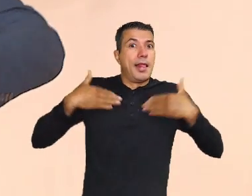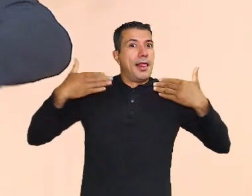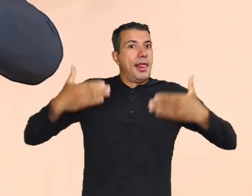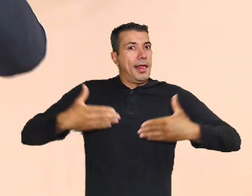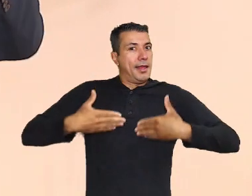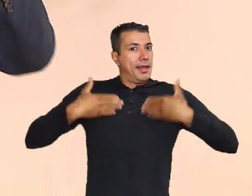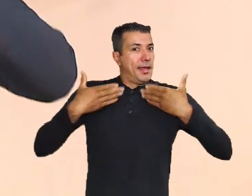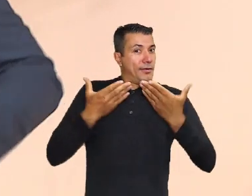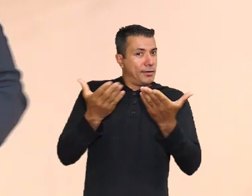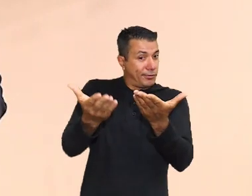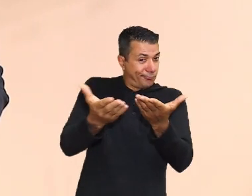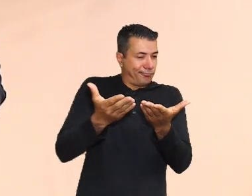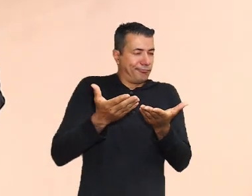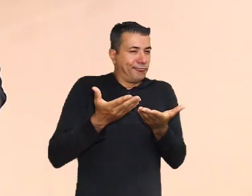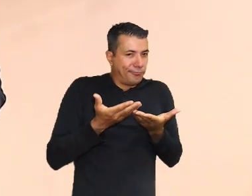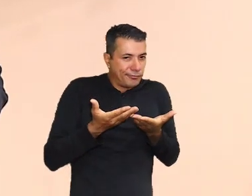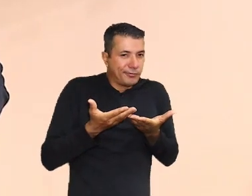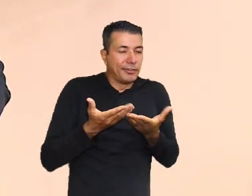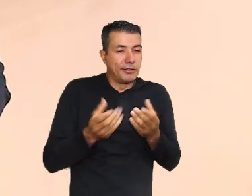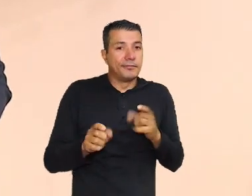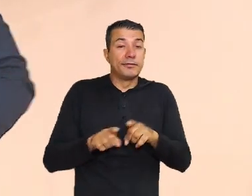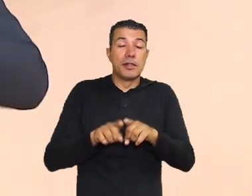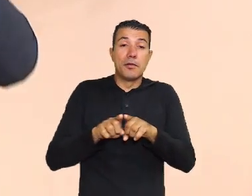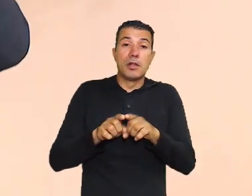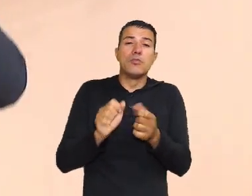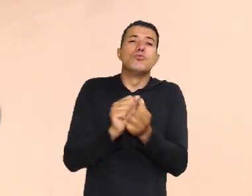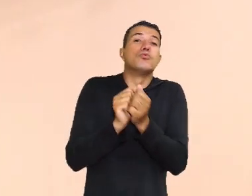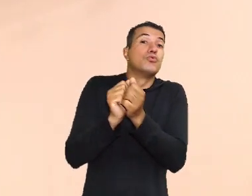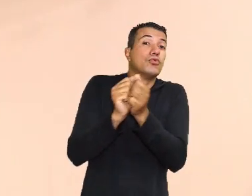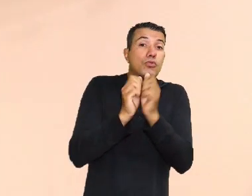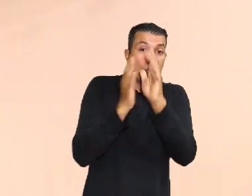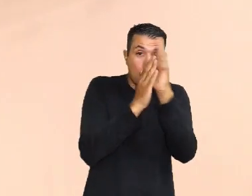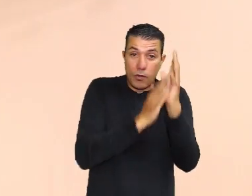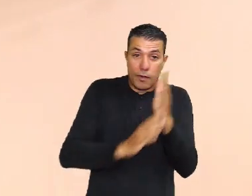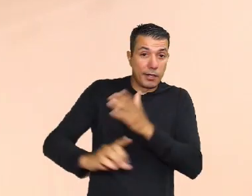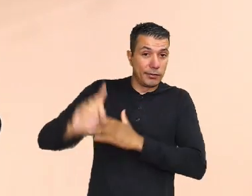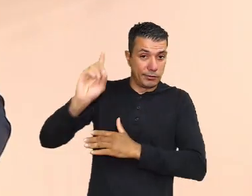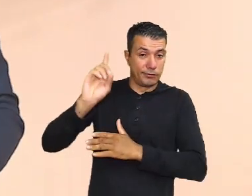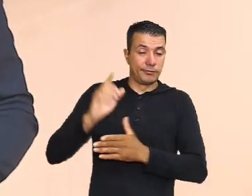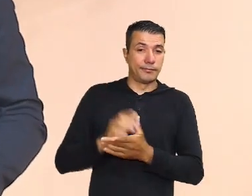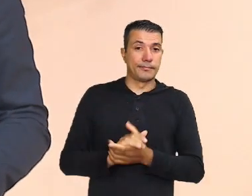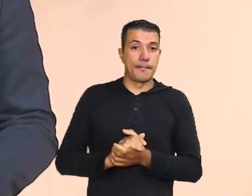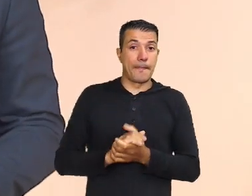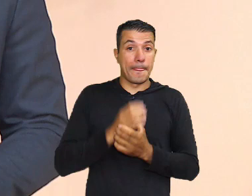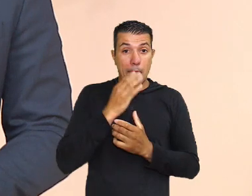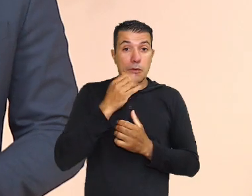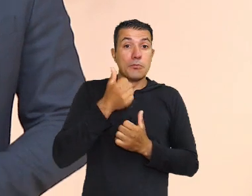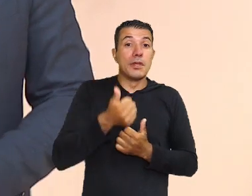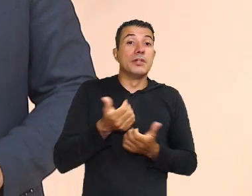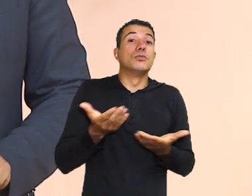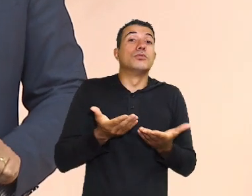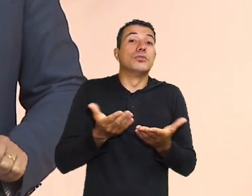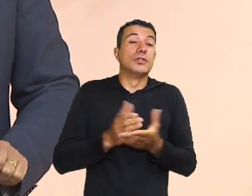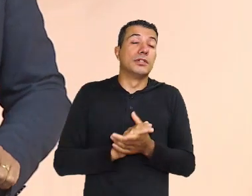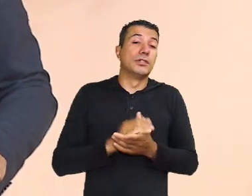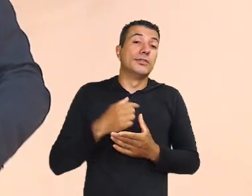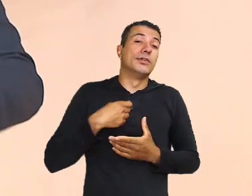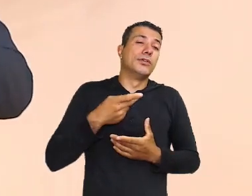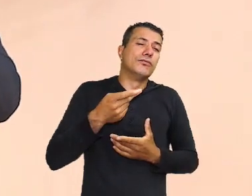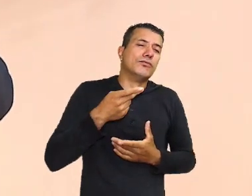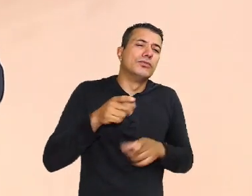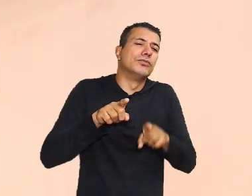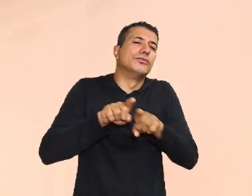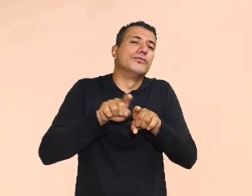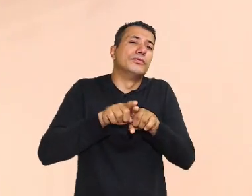alegria recebemos vocês nessa transmissão para juntos louvarmos o nosso Deus. Muito bem, chegou a hora em que nós vamos